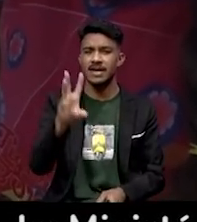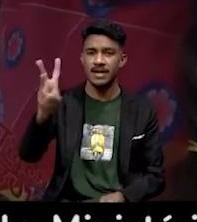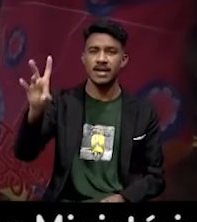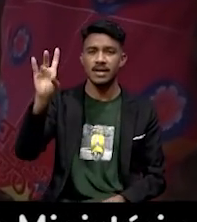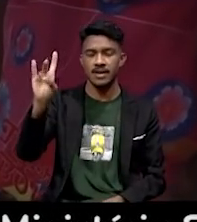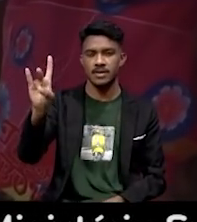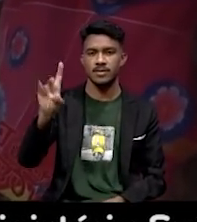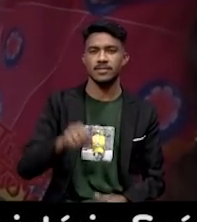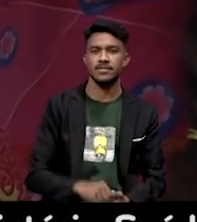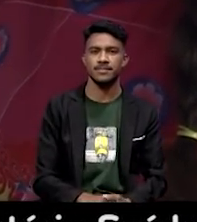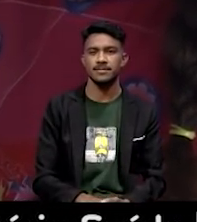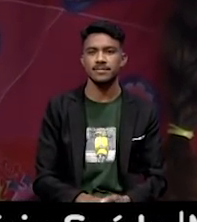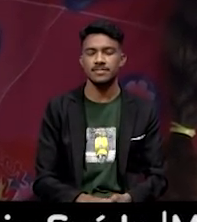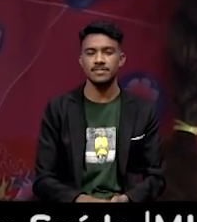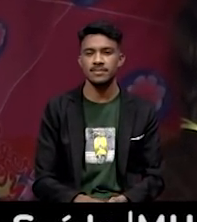ido.